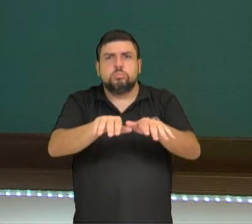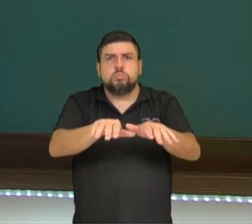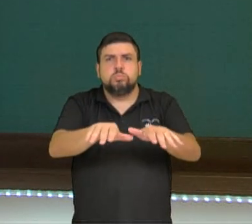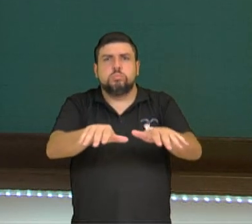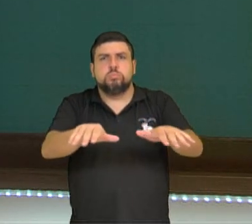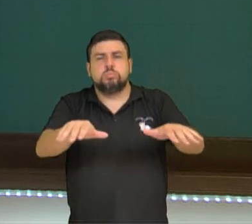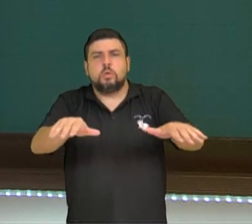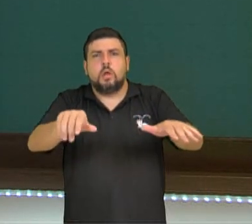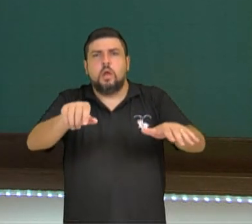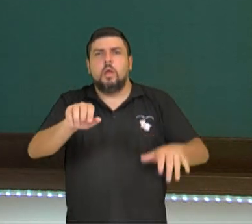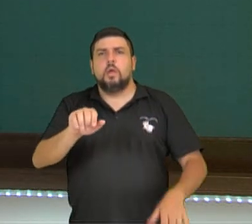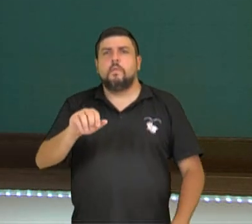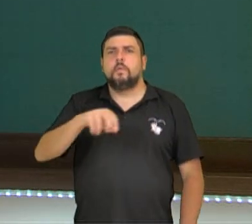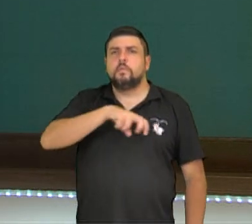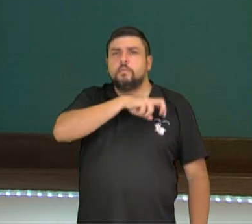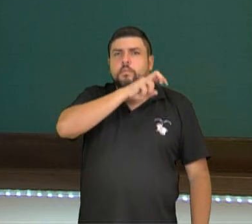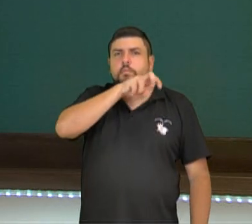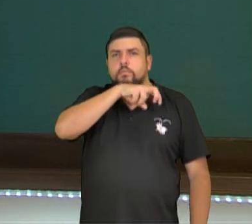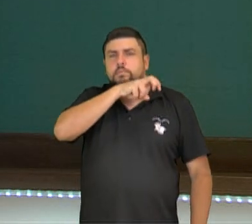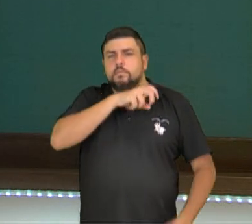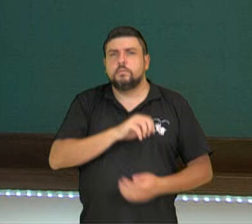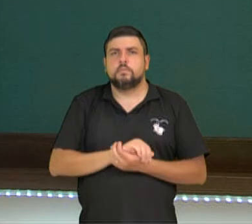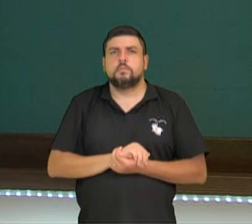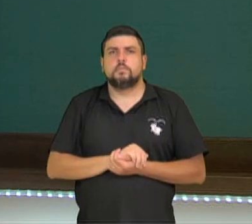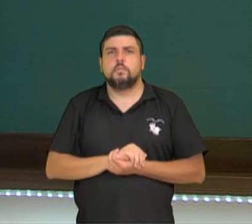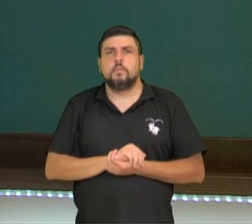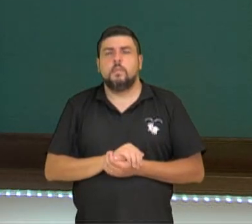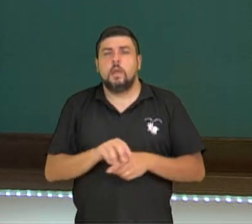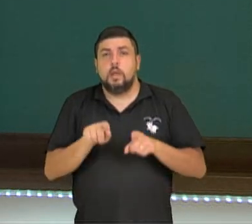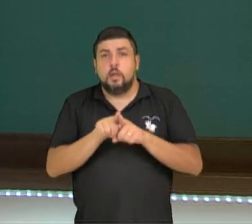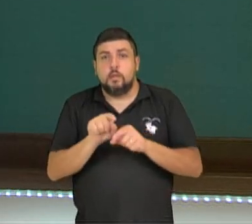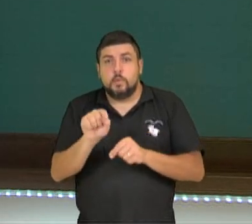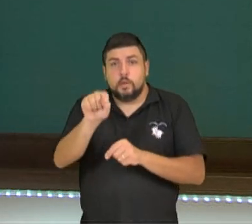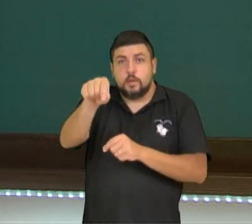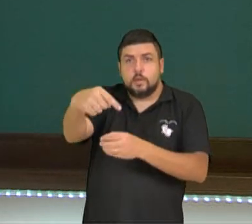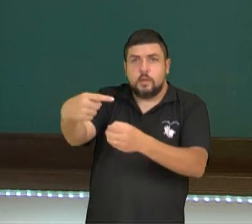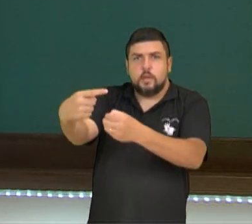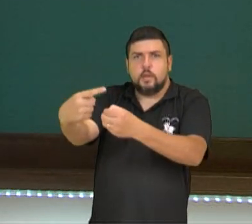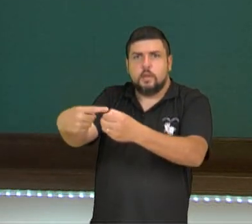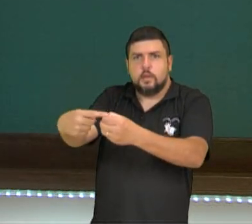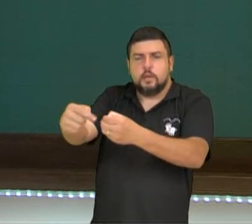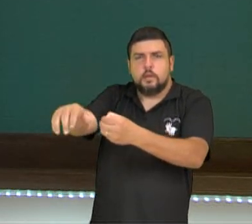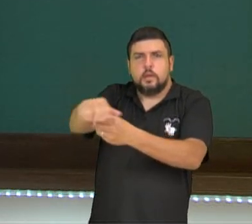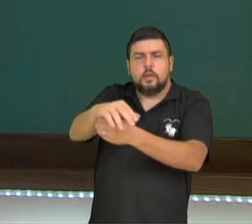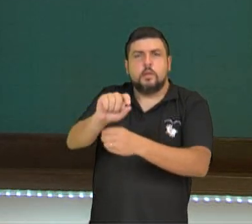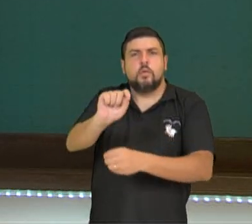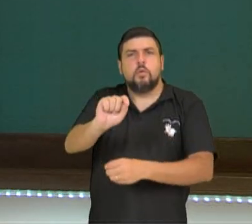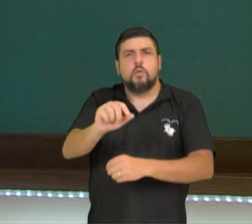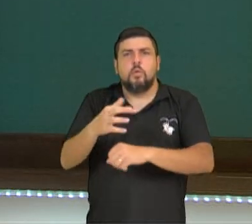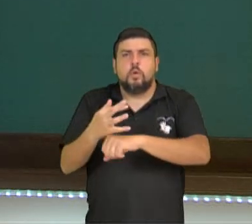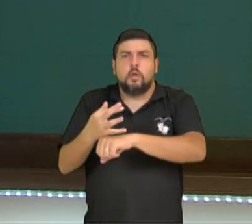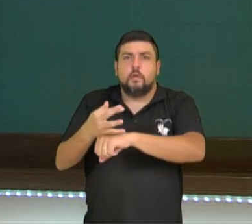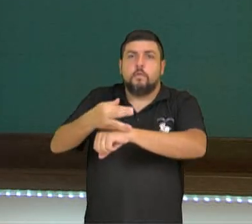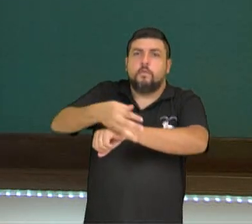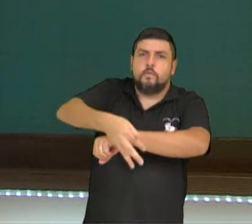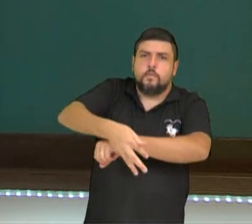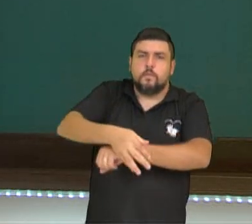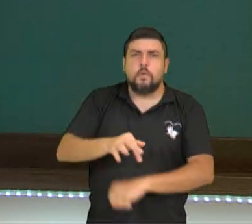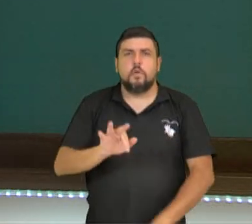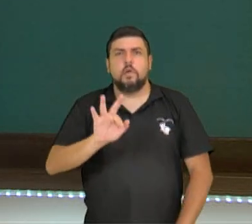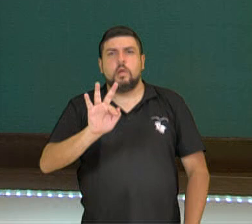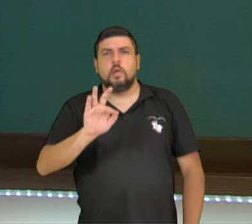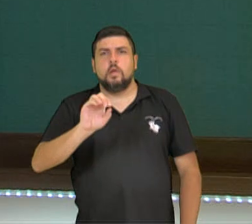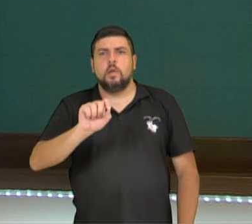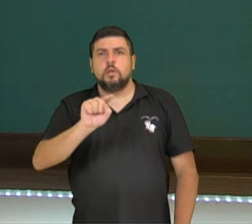pertence à bacia hidrográfica do Iguaçu. Temos a cidade de Foz do Iguaçu, que recebe este nome